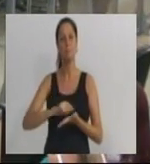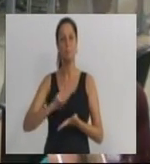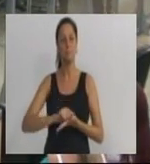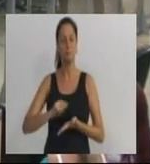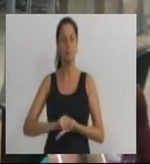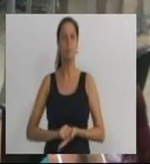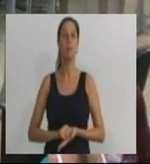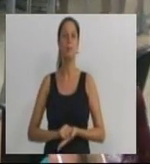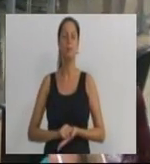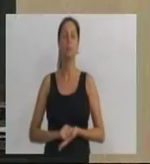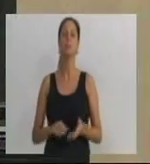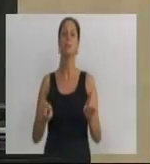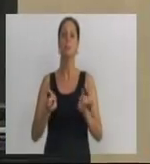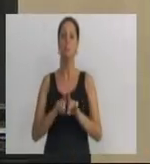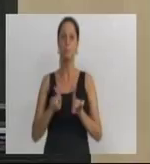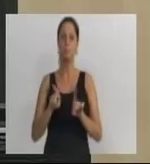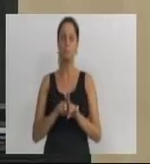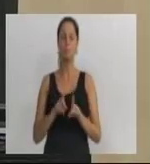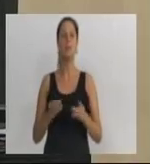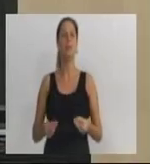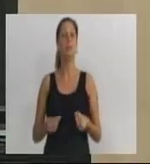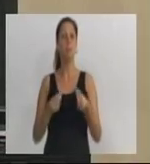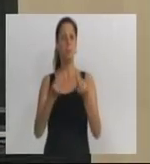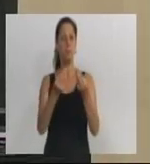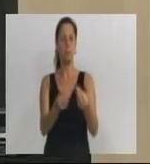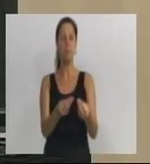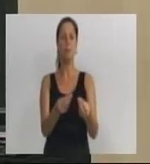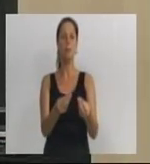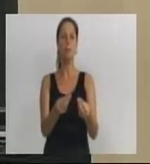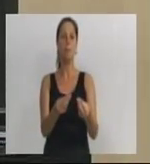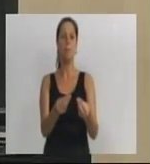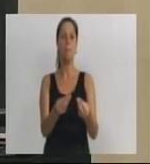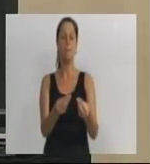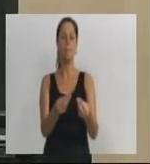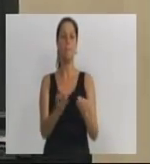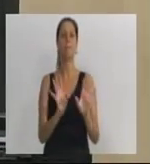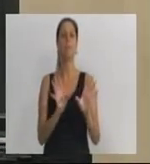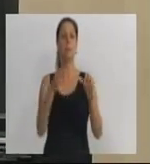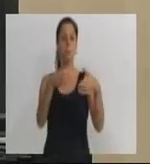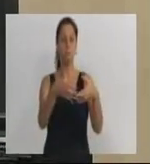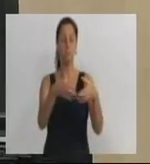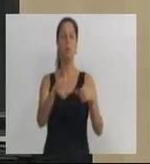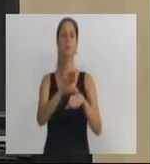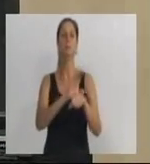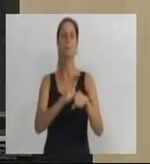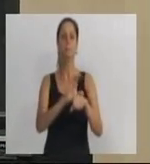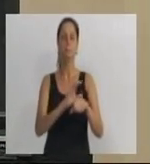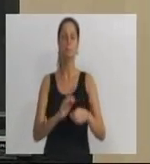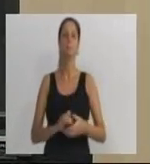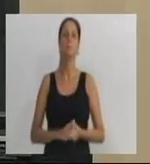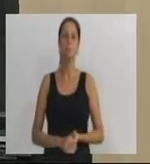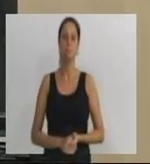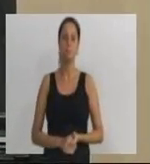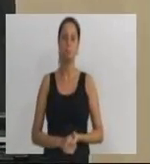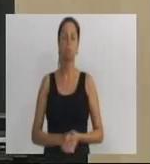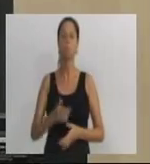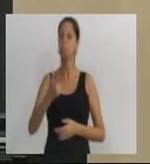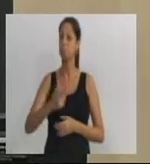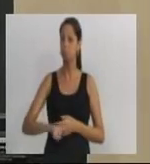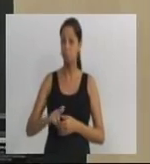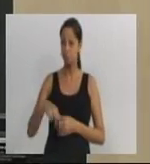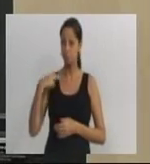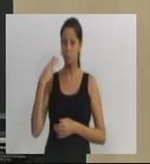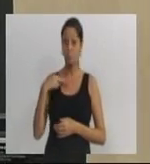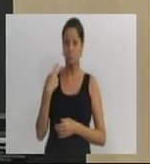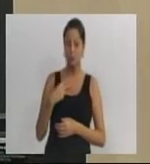Forrest, também processar e a Comissão de Constituição. Mais algum vereador deseja